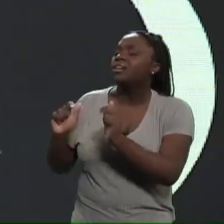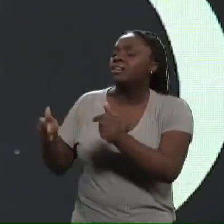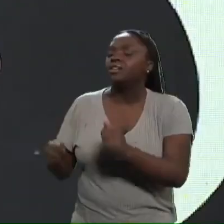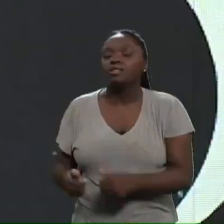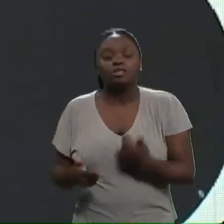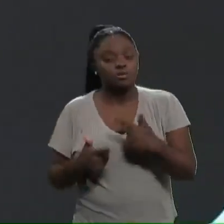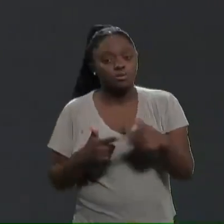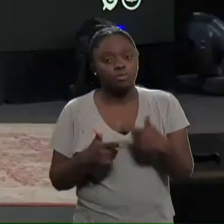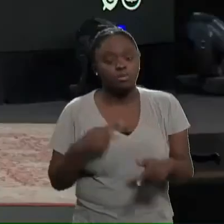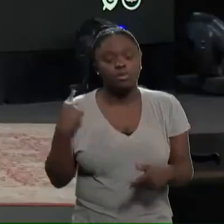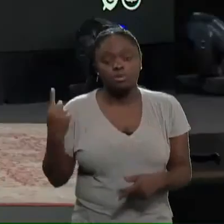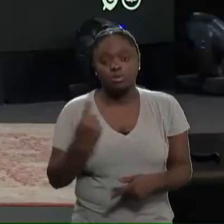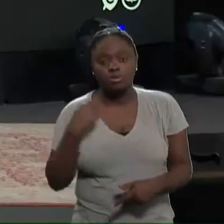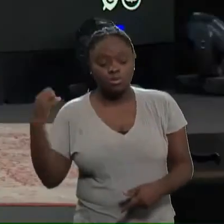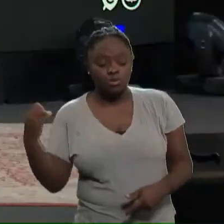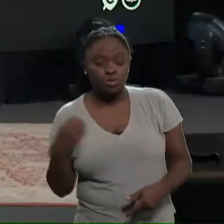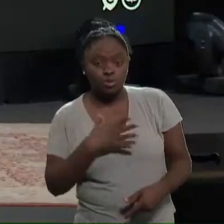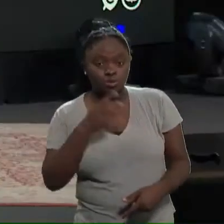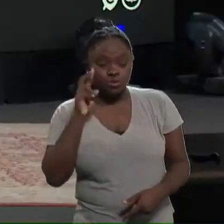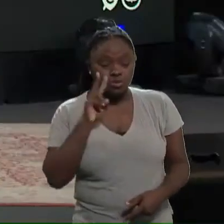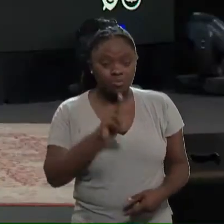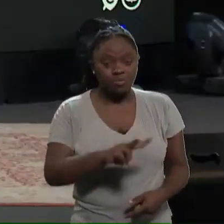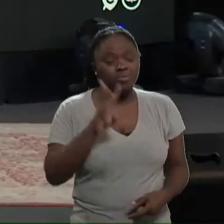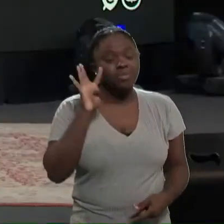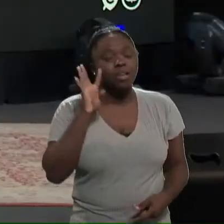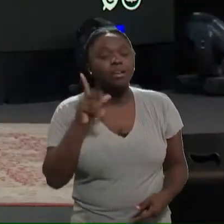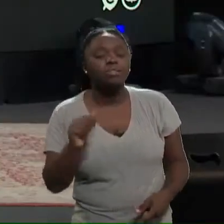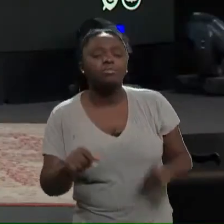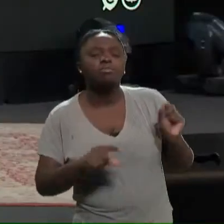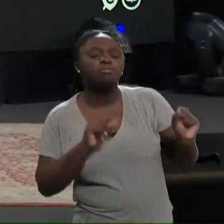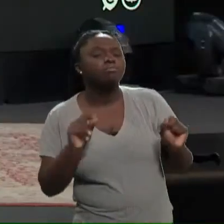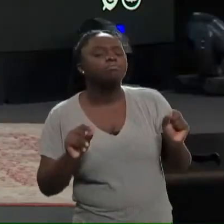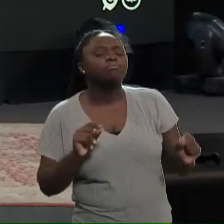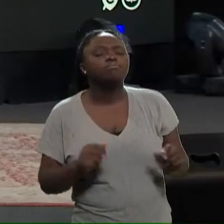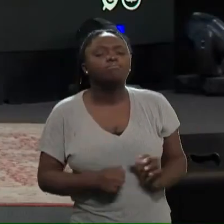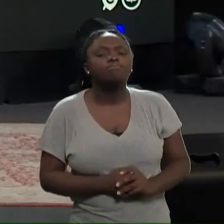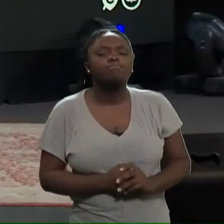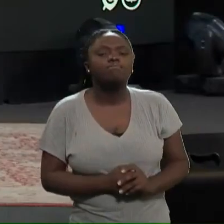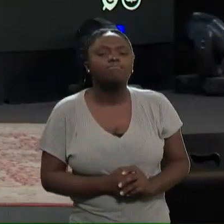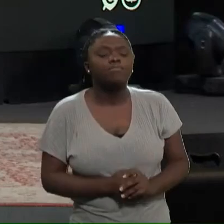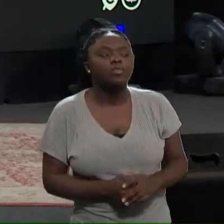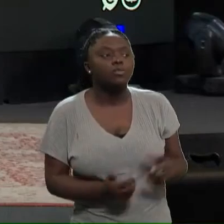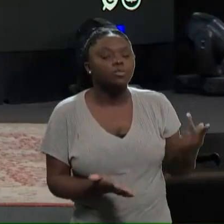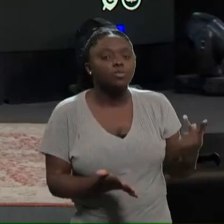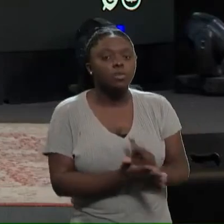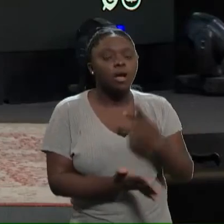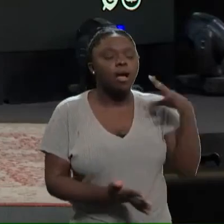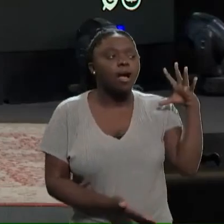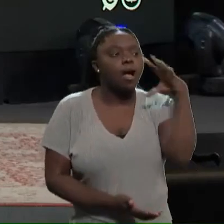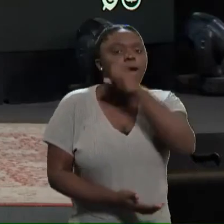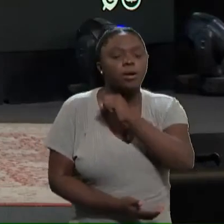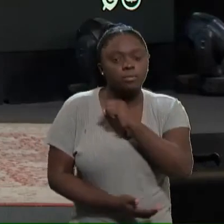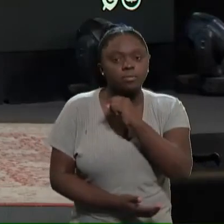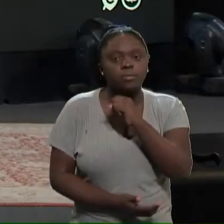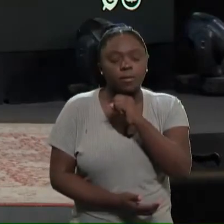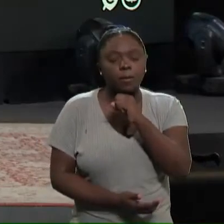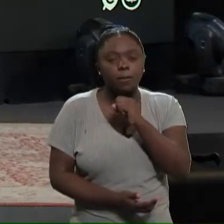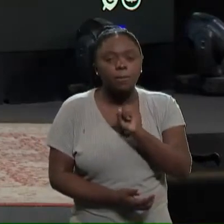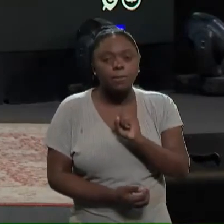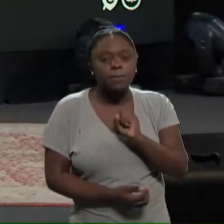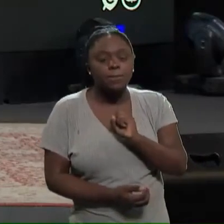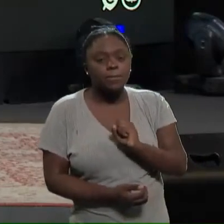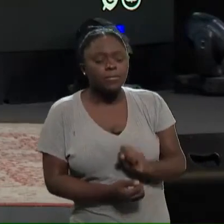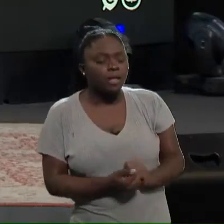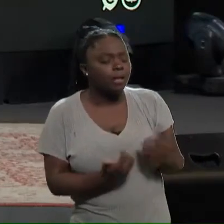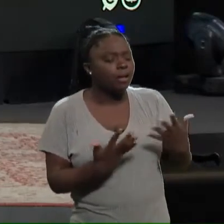quando nós olhamos para o novo, nós achamos que é algo que vem de repente, que é algo que vem e quebra todo